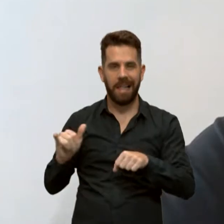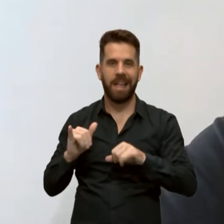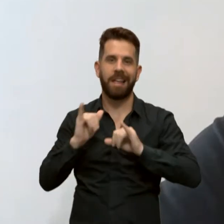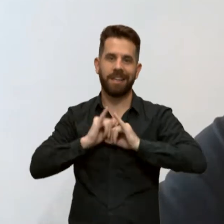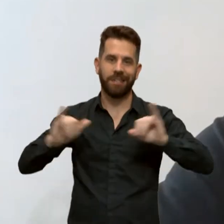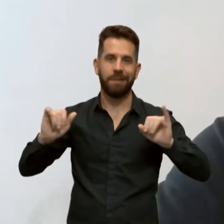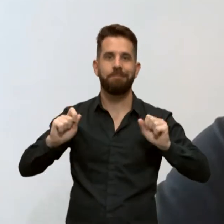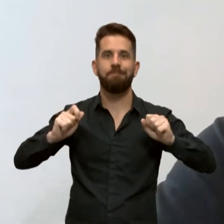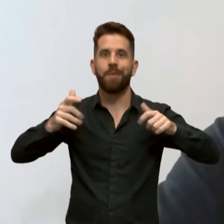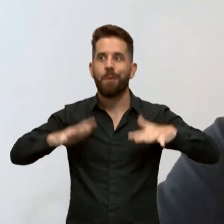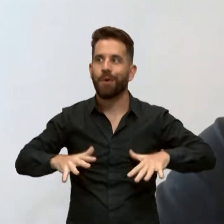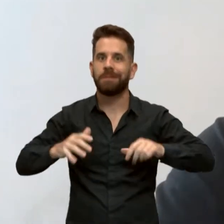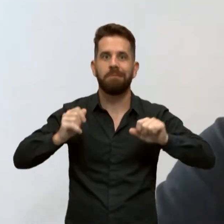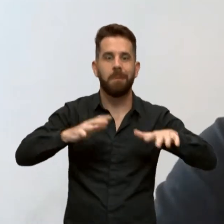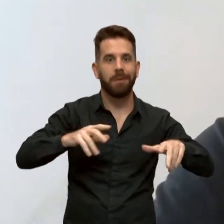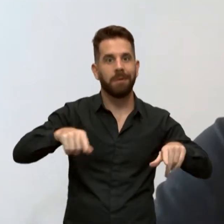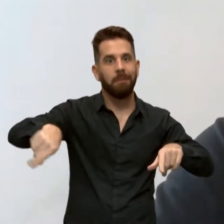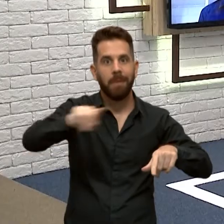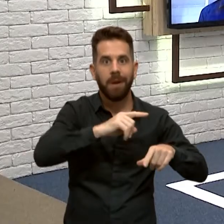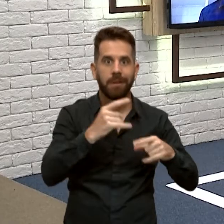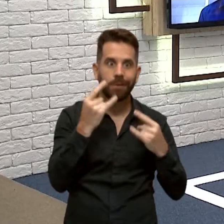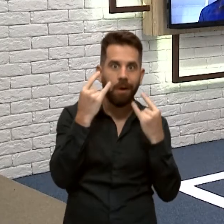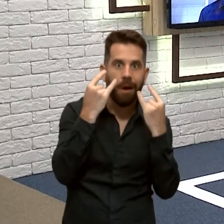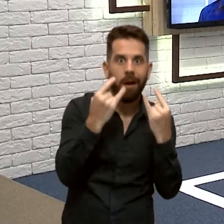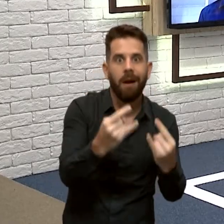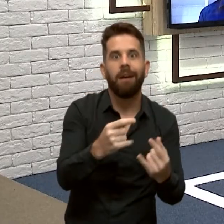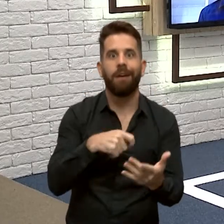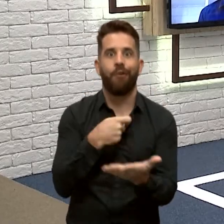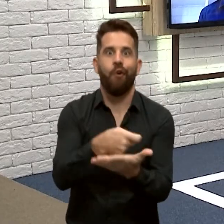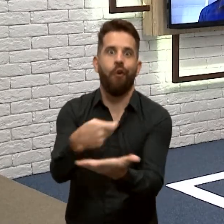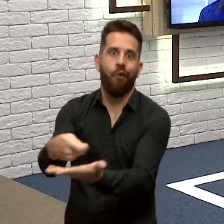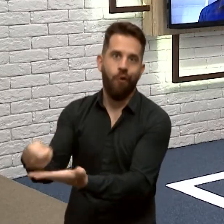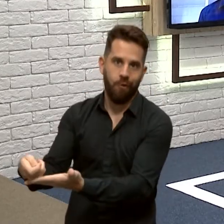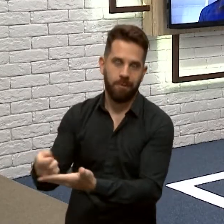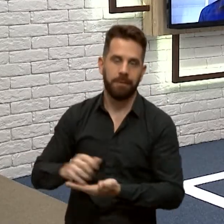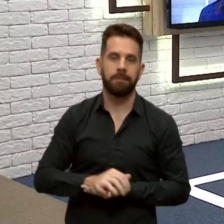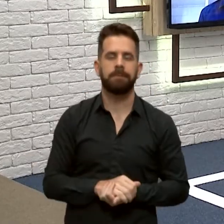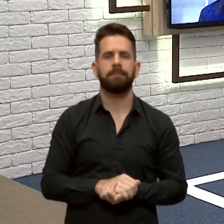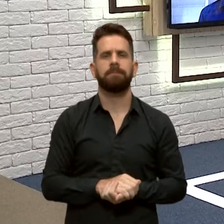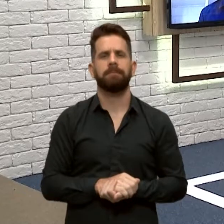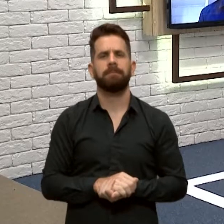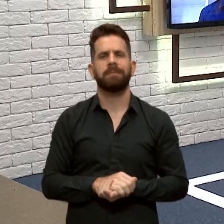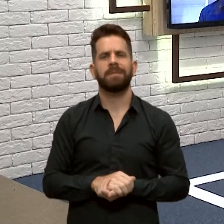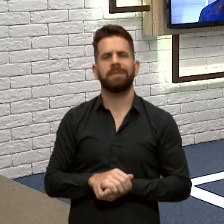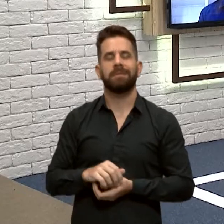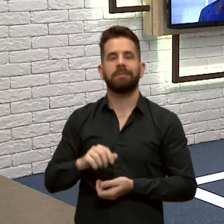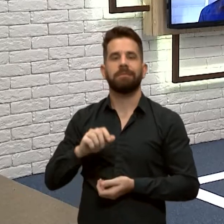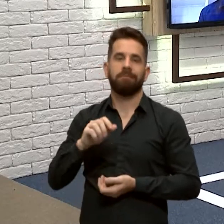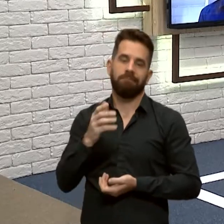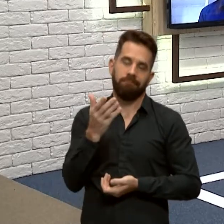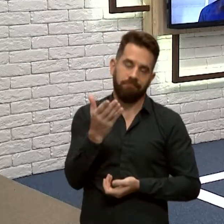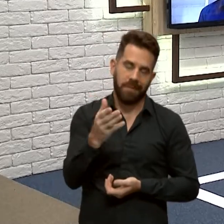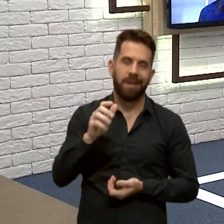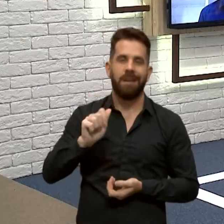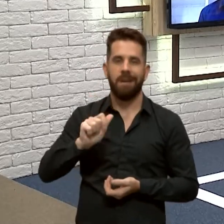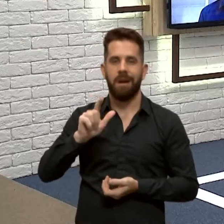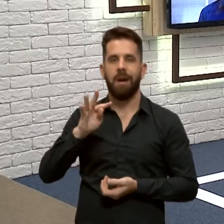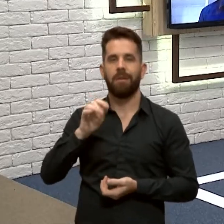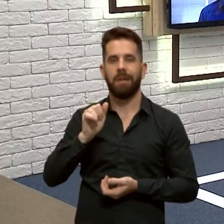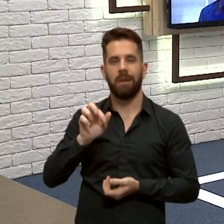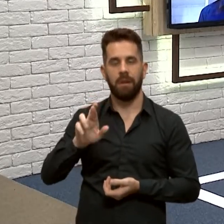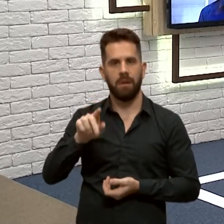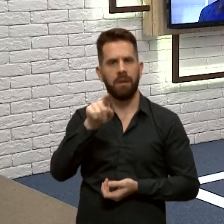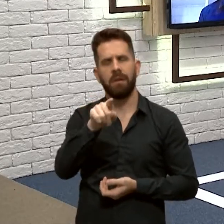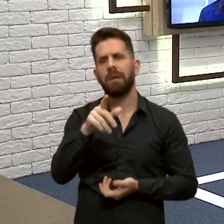conhece várias outras também. Uhum. E, Altair, quais as vantagens, de uma empresa, que uma empresa tem, ao oferecer